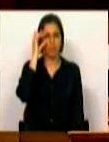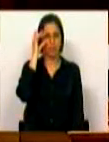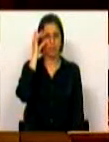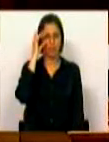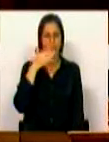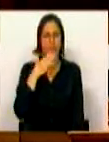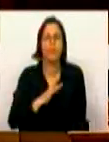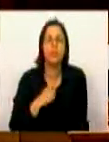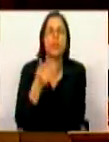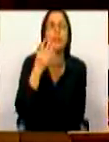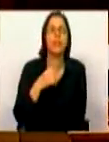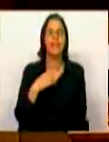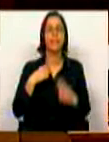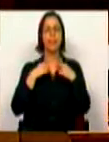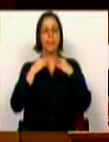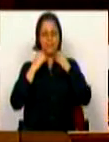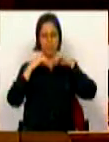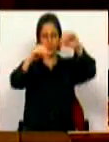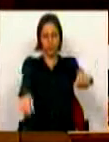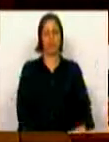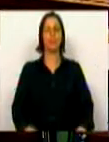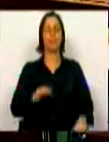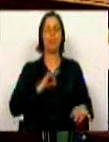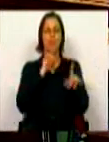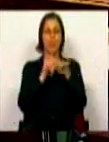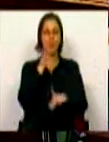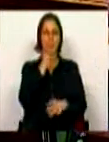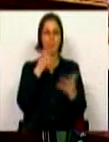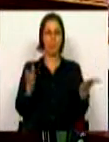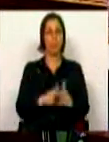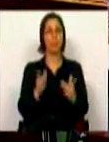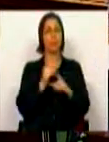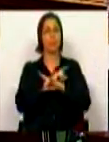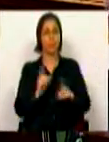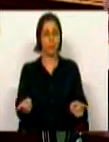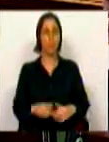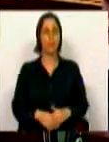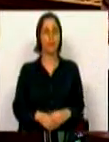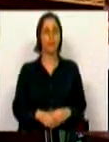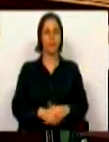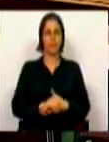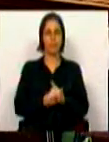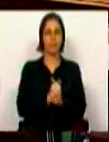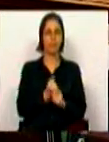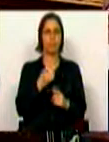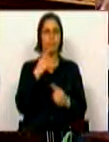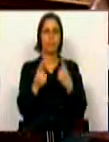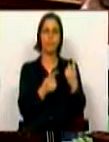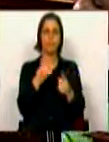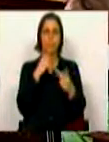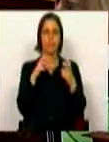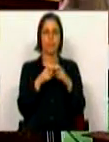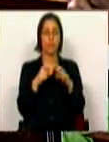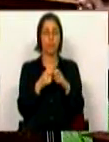Muito obrigado, Sr. Presidente, senhoras e senhores deputados. A proibição, por vezes, é um